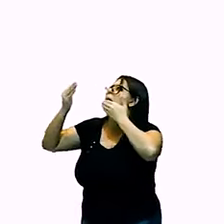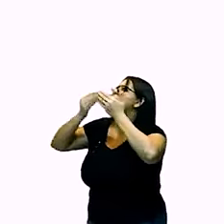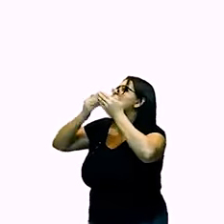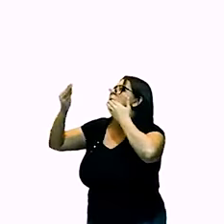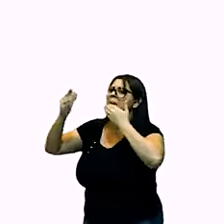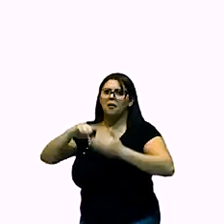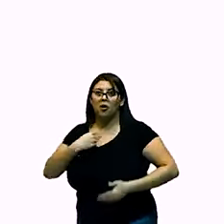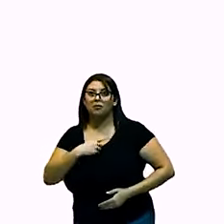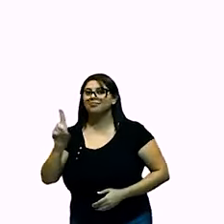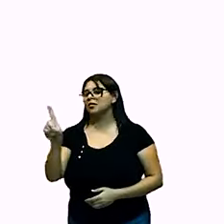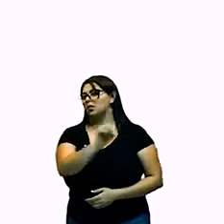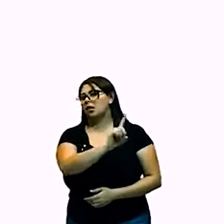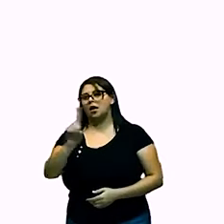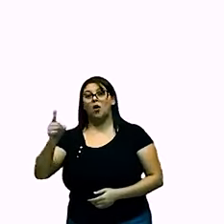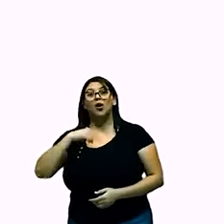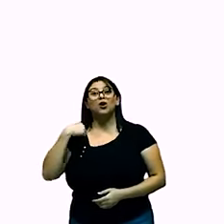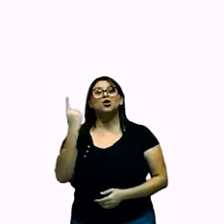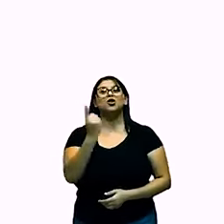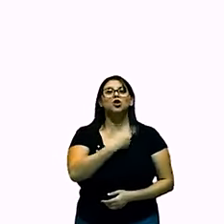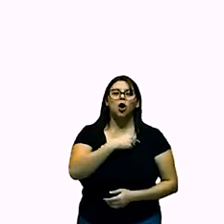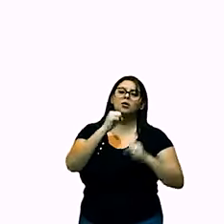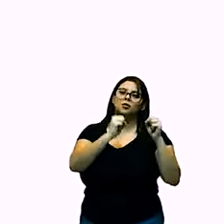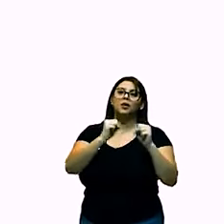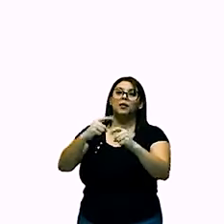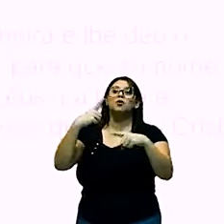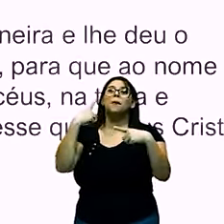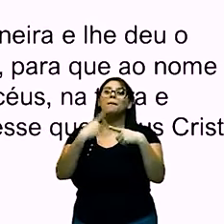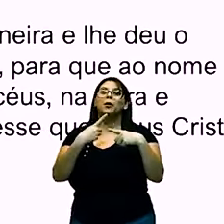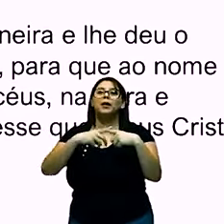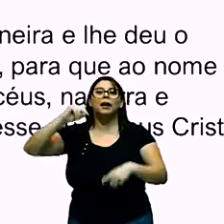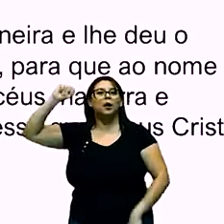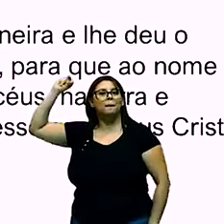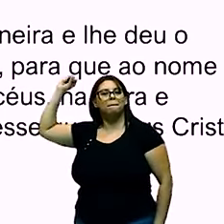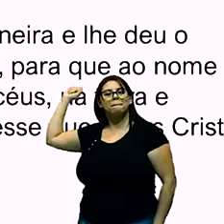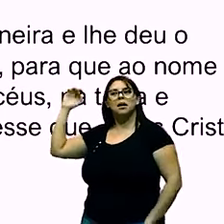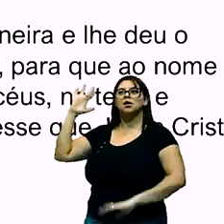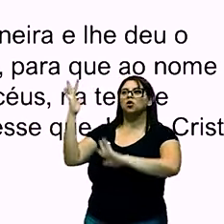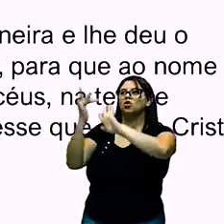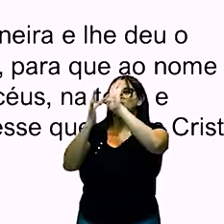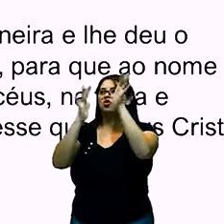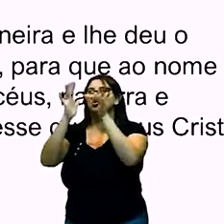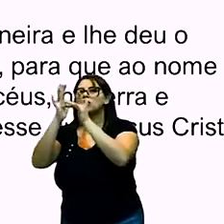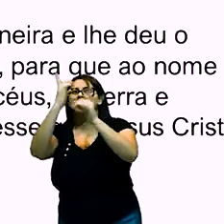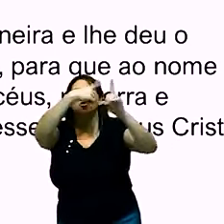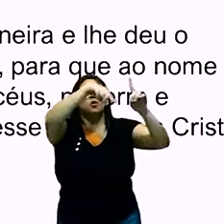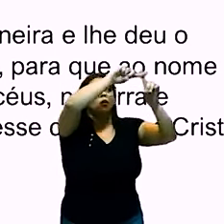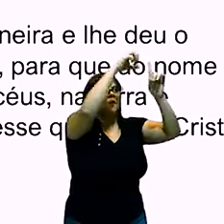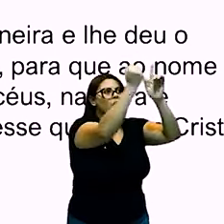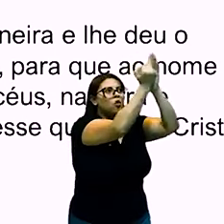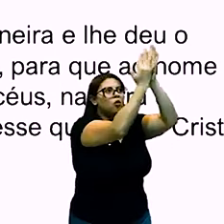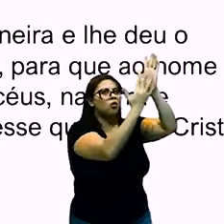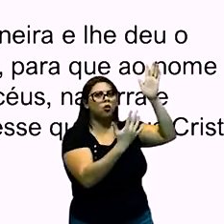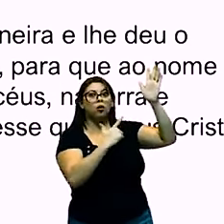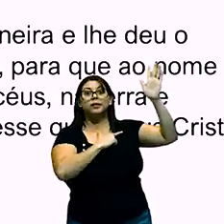essa mediação, porque Jesus fez por nós. Por isso que é somente Cristo. No Novo Testamento aparece mais